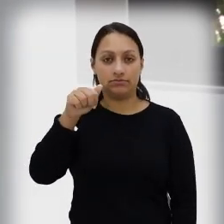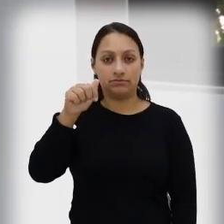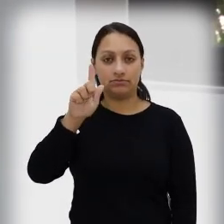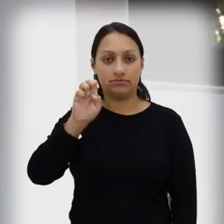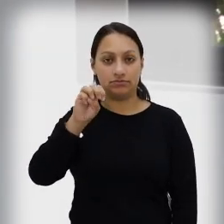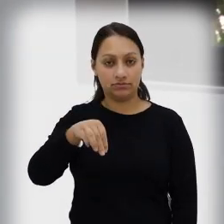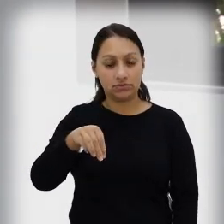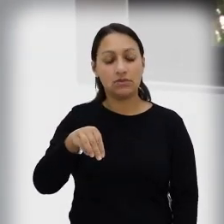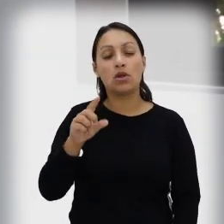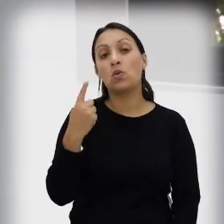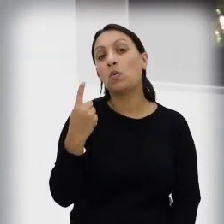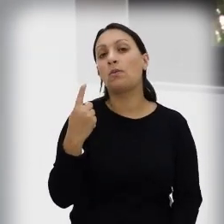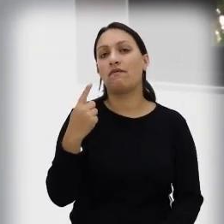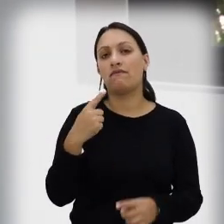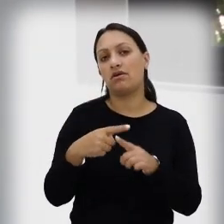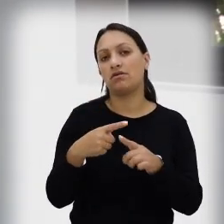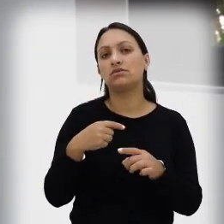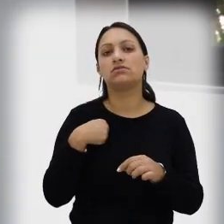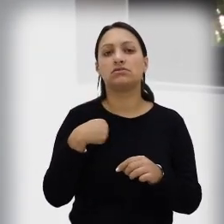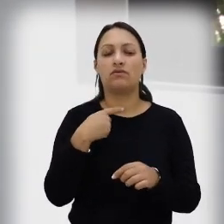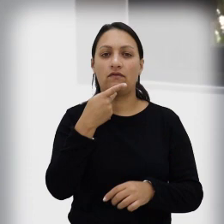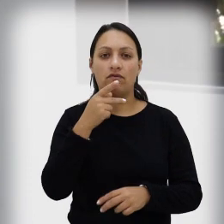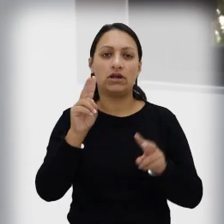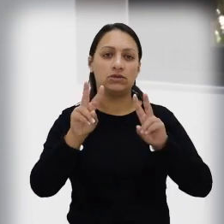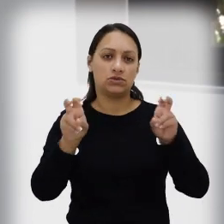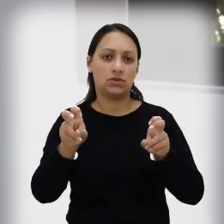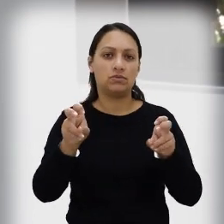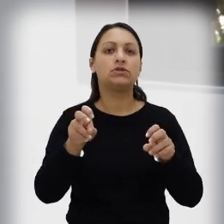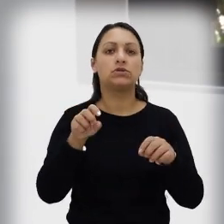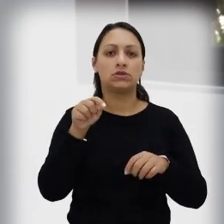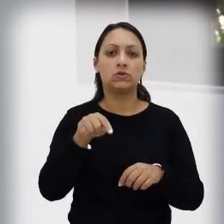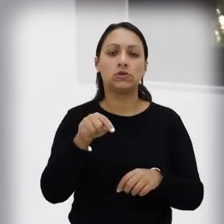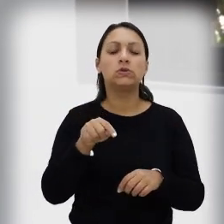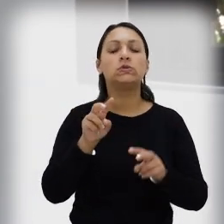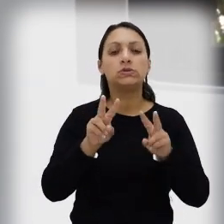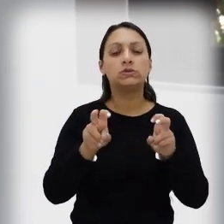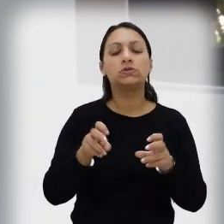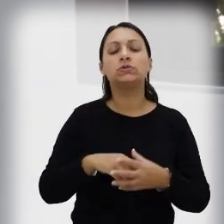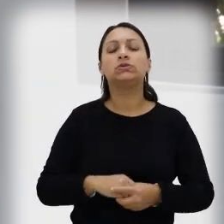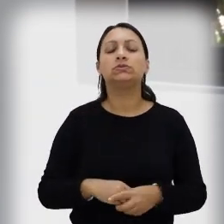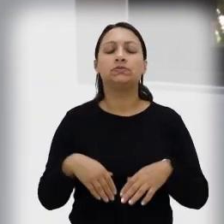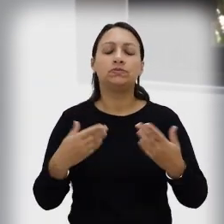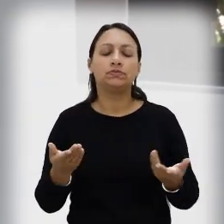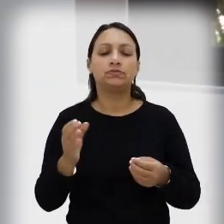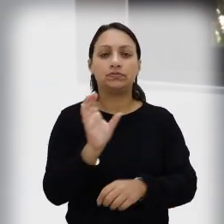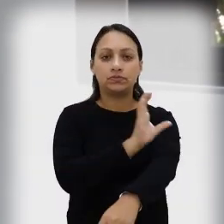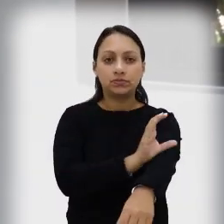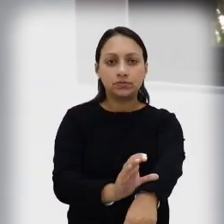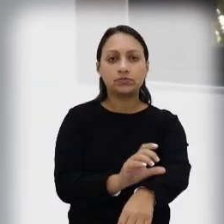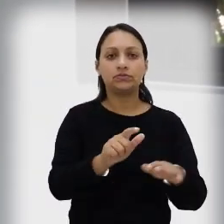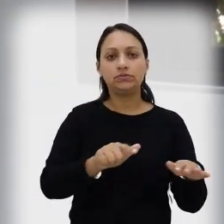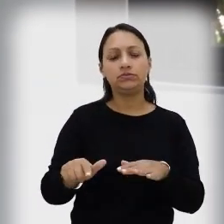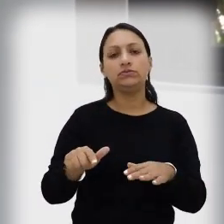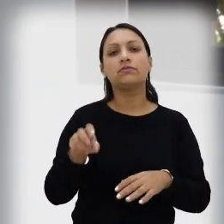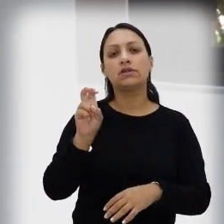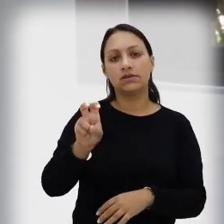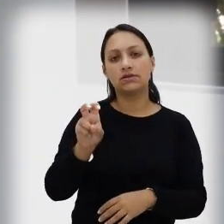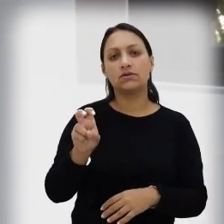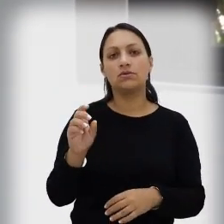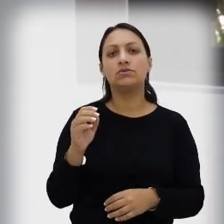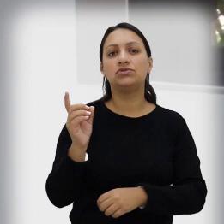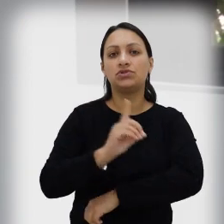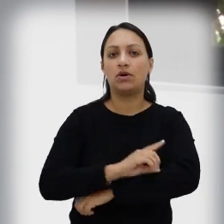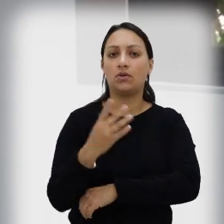de mentoria para modelagem. Então, tem o curso na semana 5, que é 4/7, a agenda